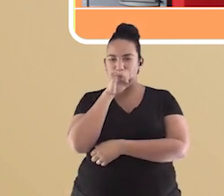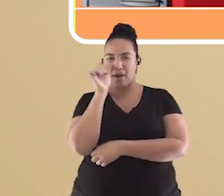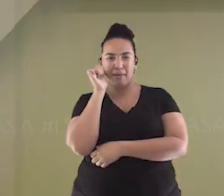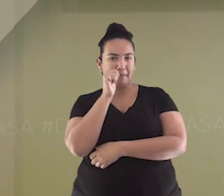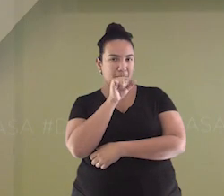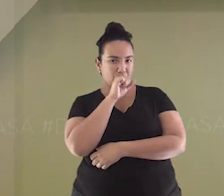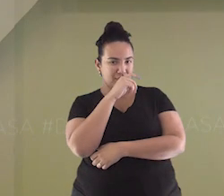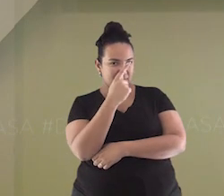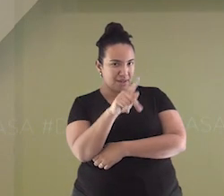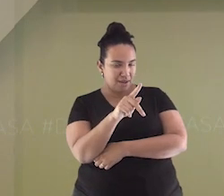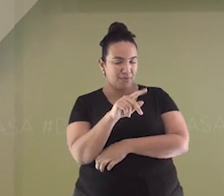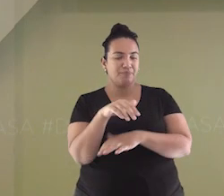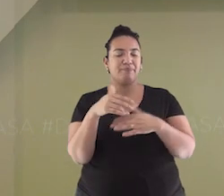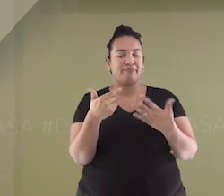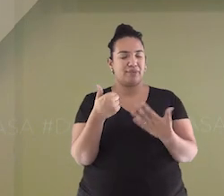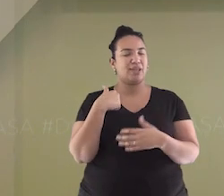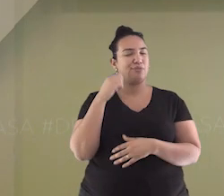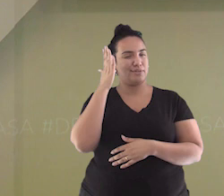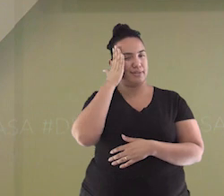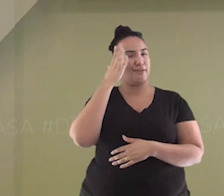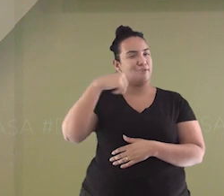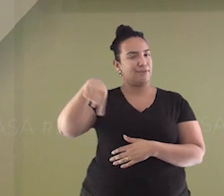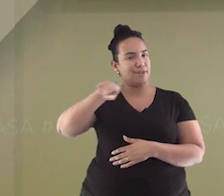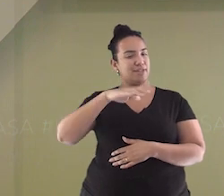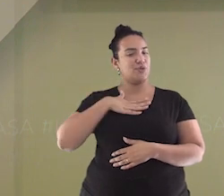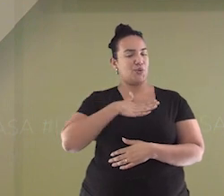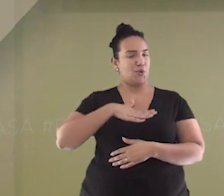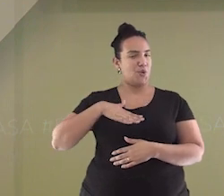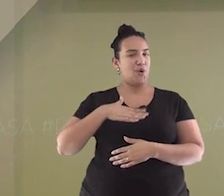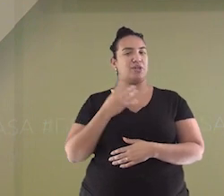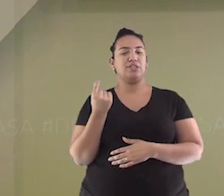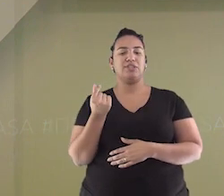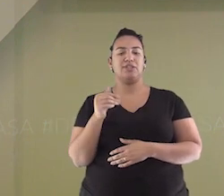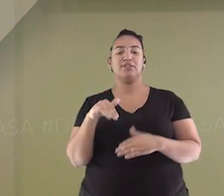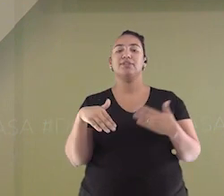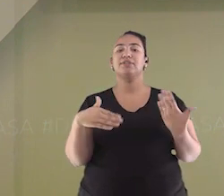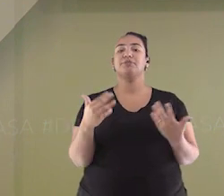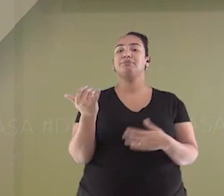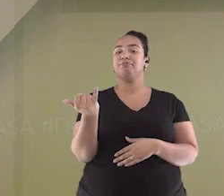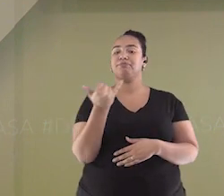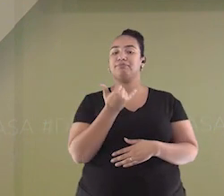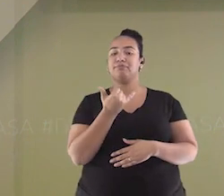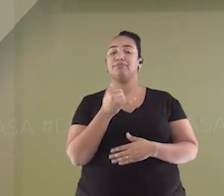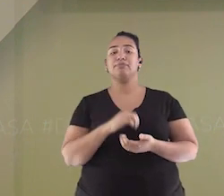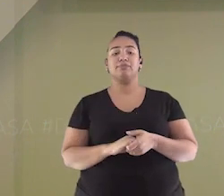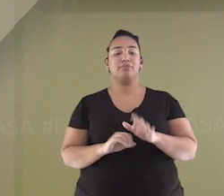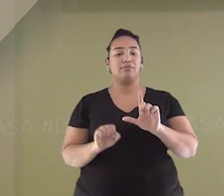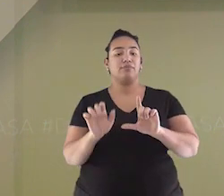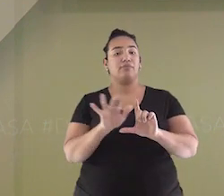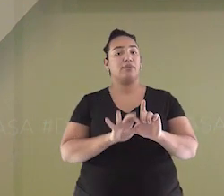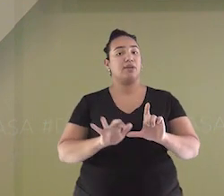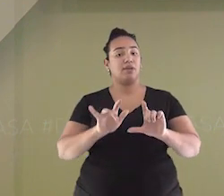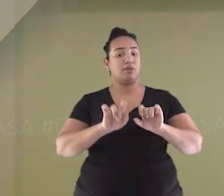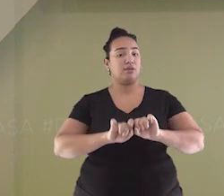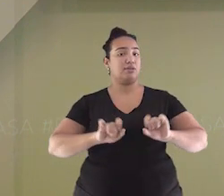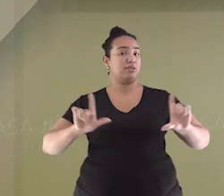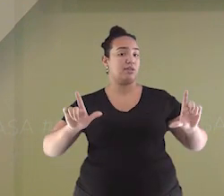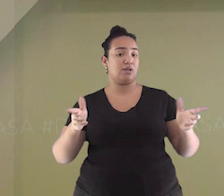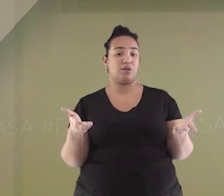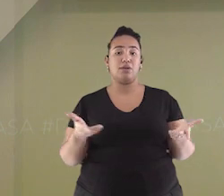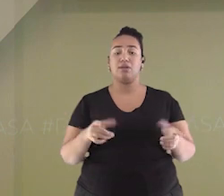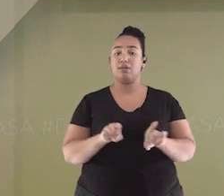responsável? Aposto que vocês gostam de ganhar dinheiro, não é mesmo? Conta pra gente através do QR Code que tá aí na sua